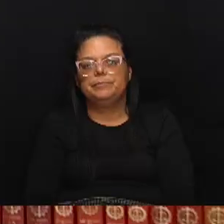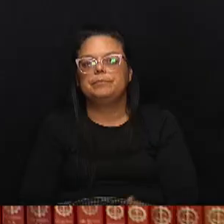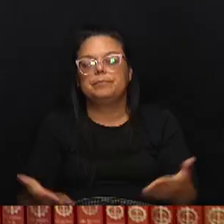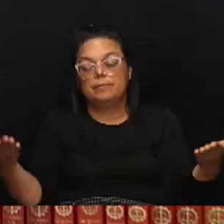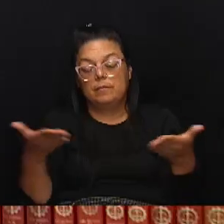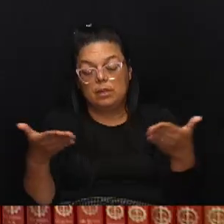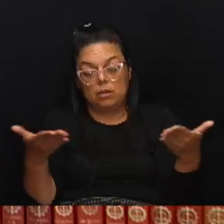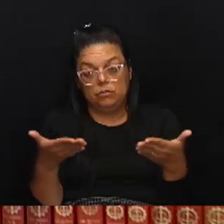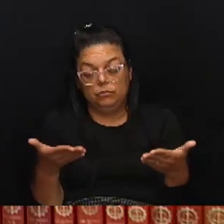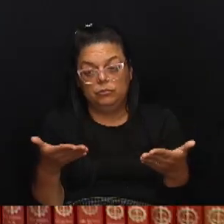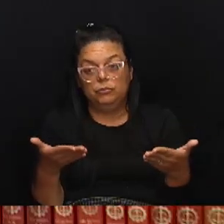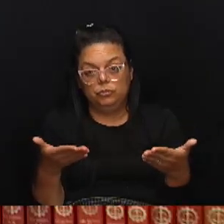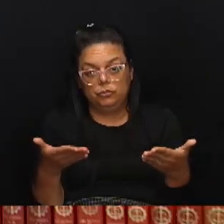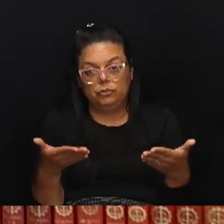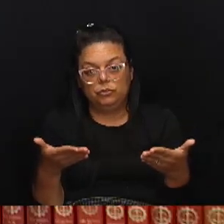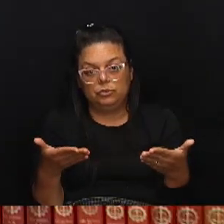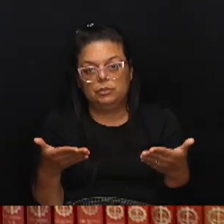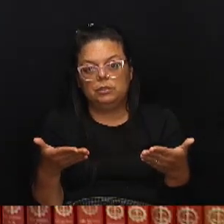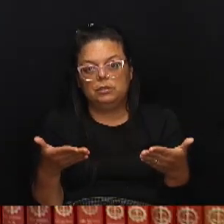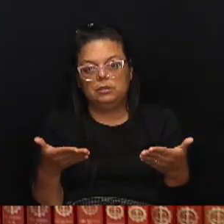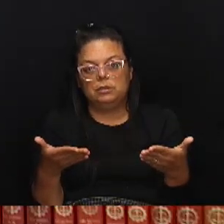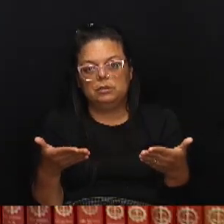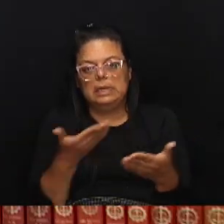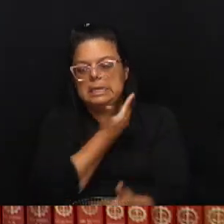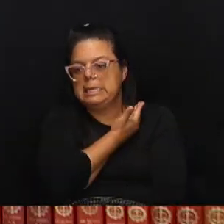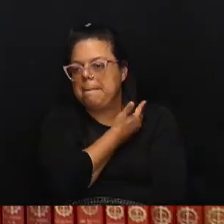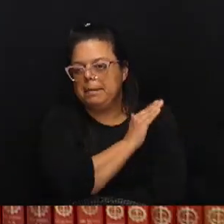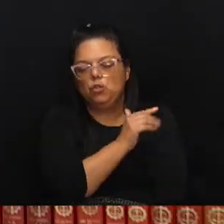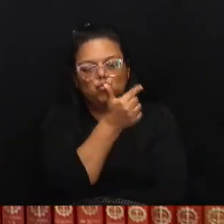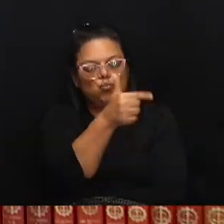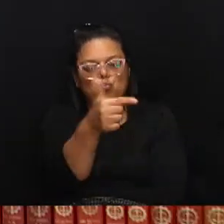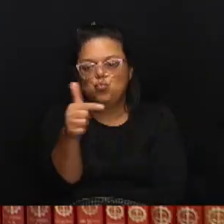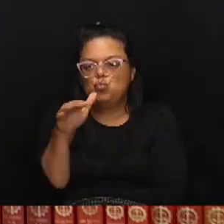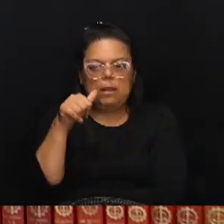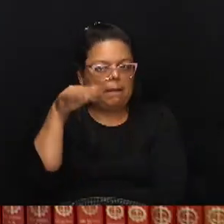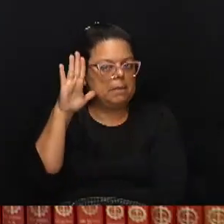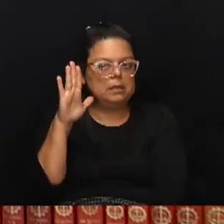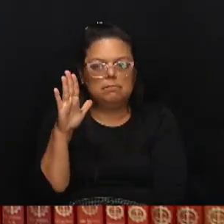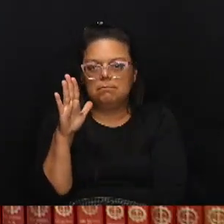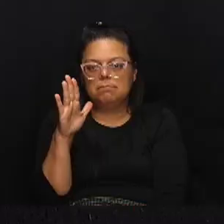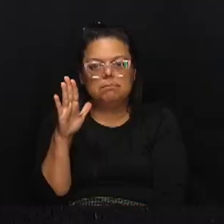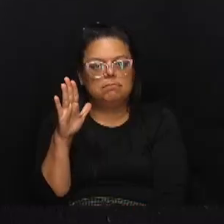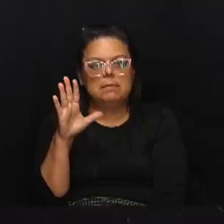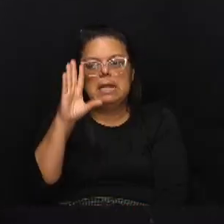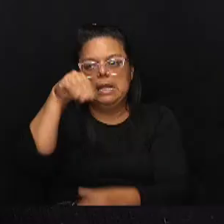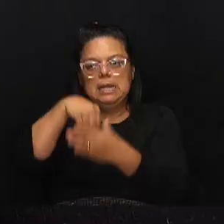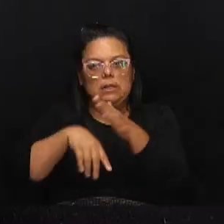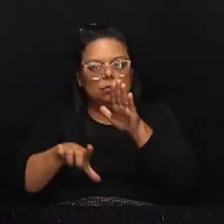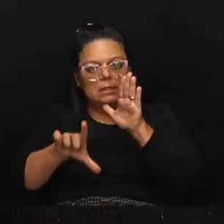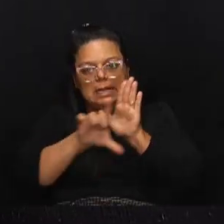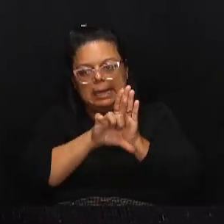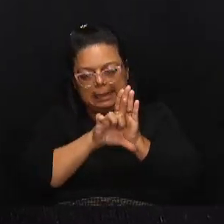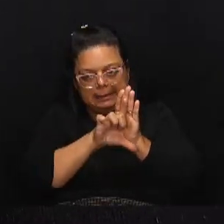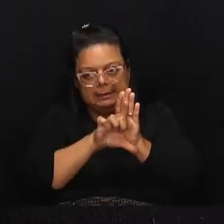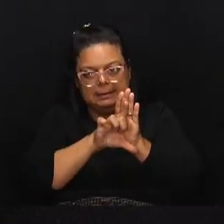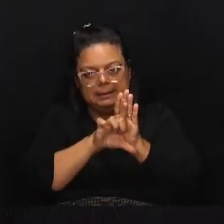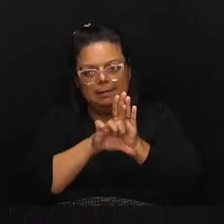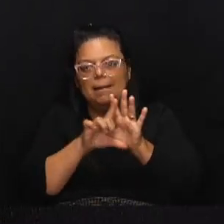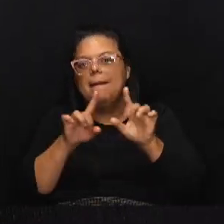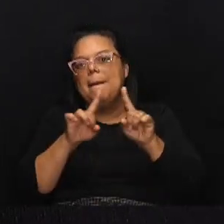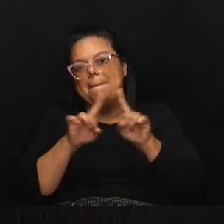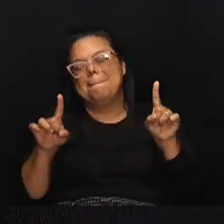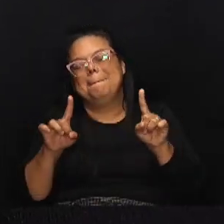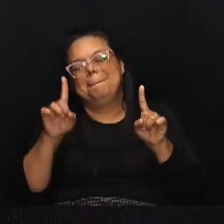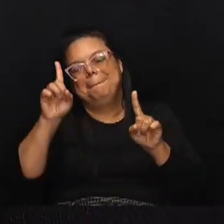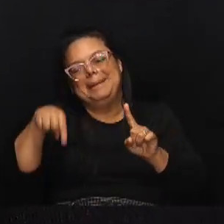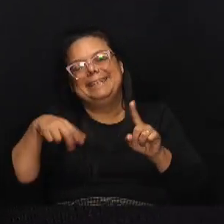Hoje em dia, esse preconceito não existe mais na lei, mas é muito